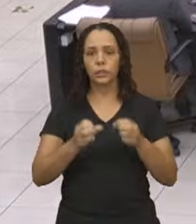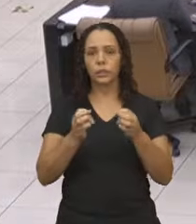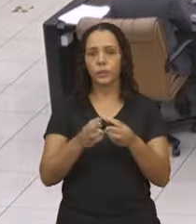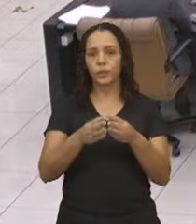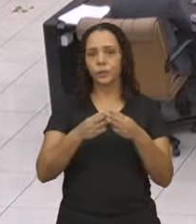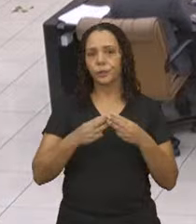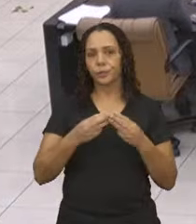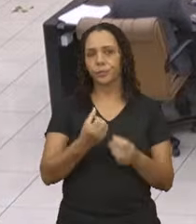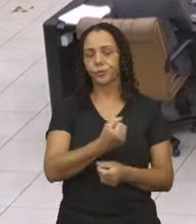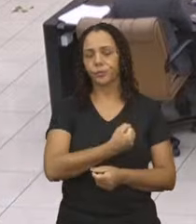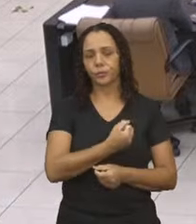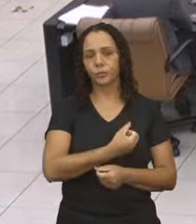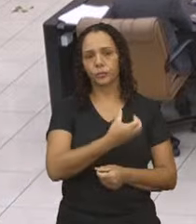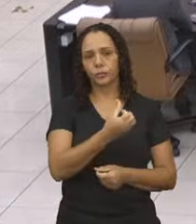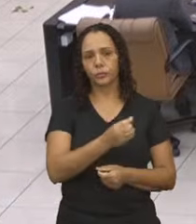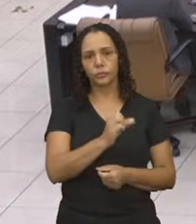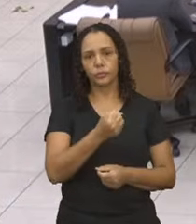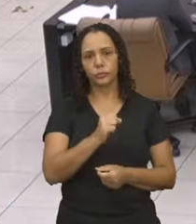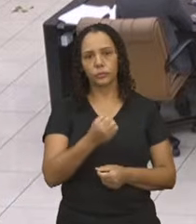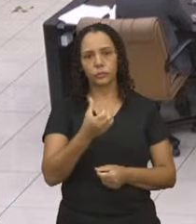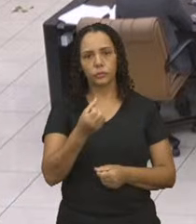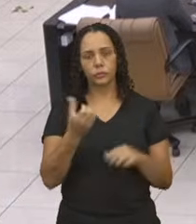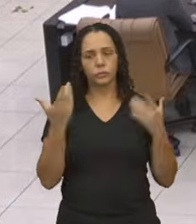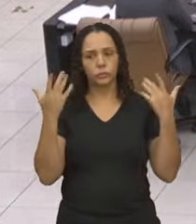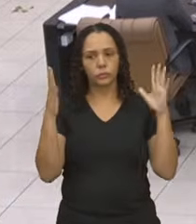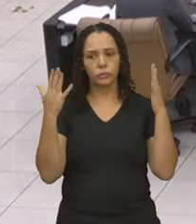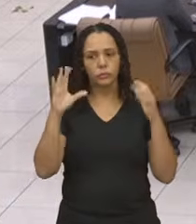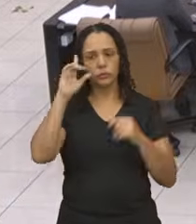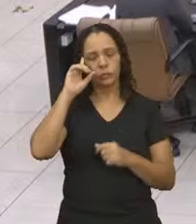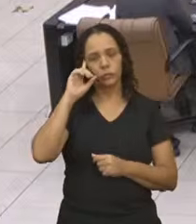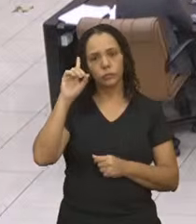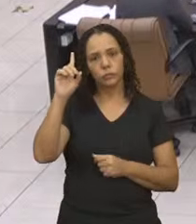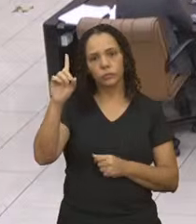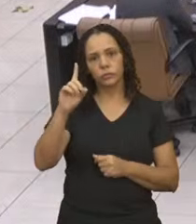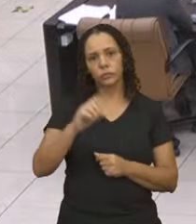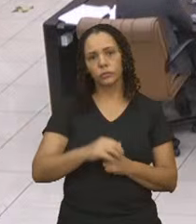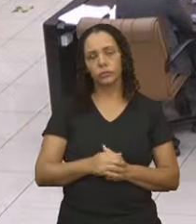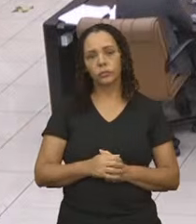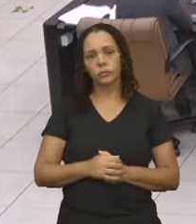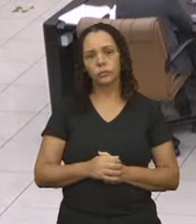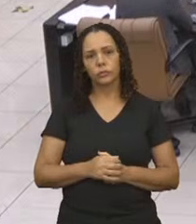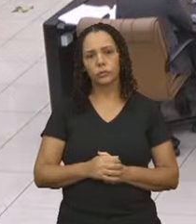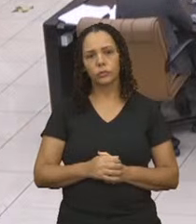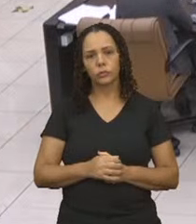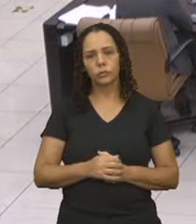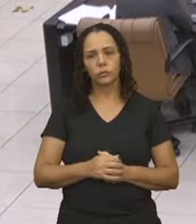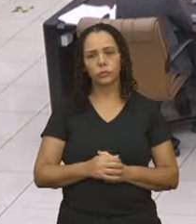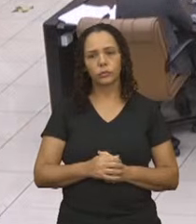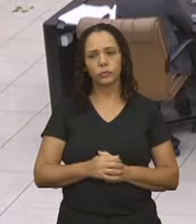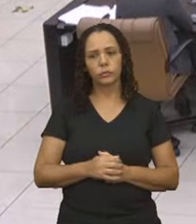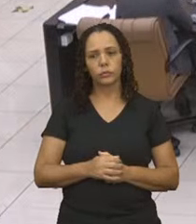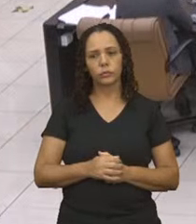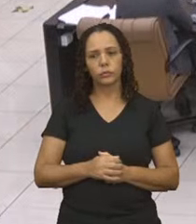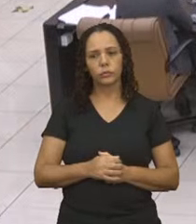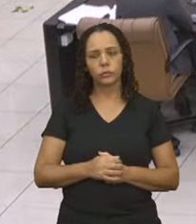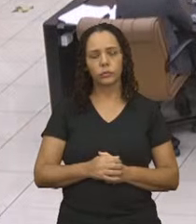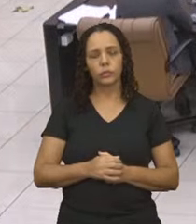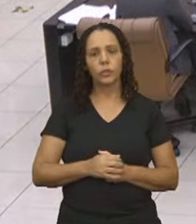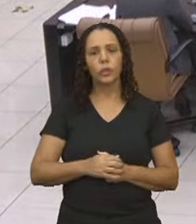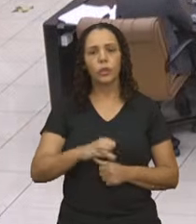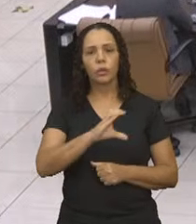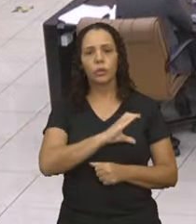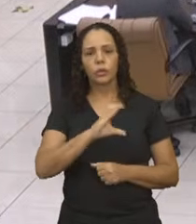Moção 686, moção comemorativa pelo transcurso do Dia do Supervisor Escolar e do Coordenador